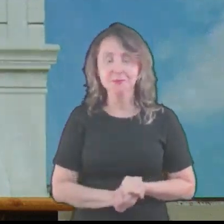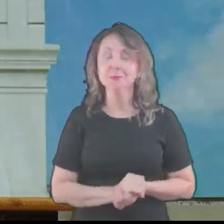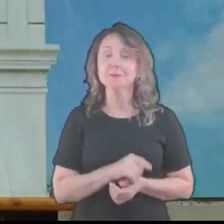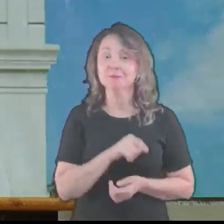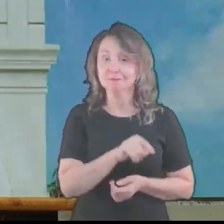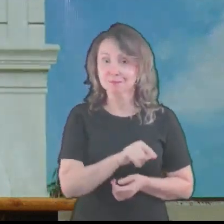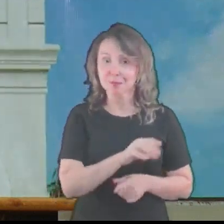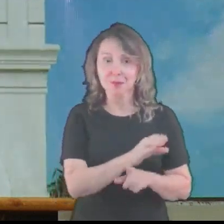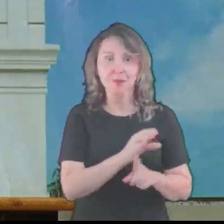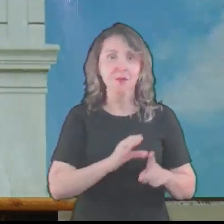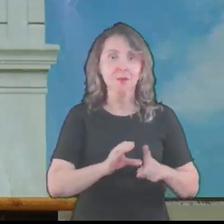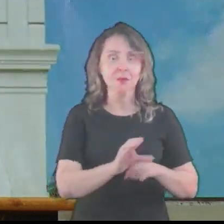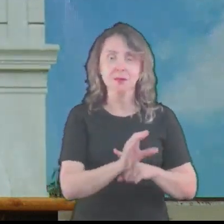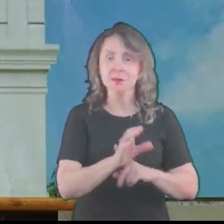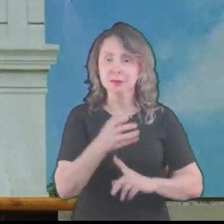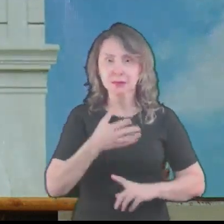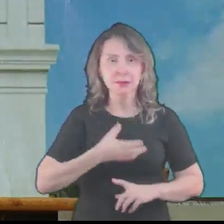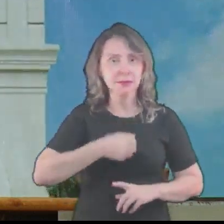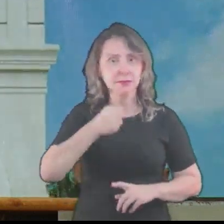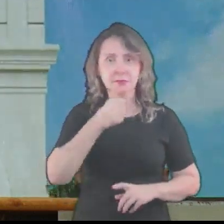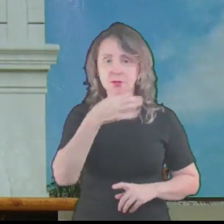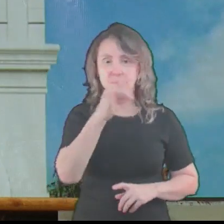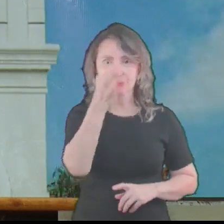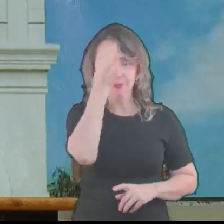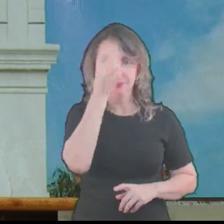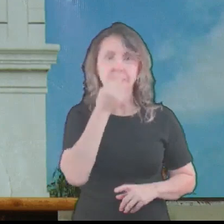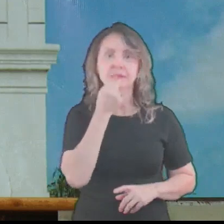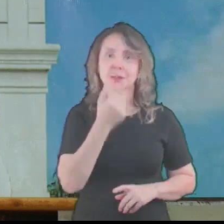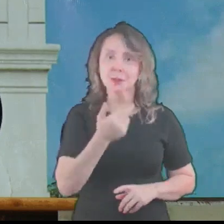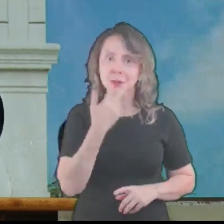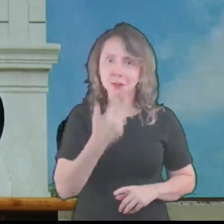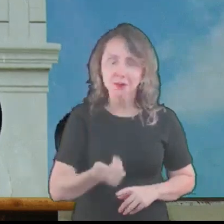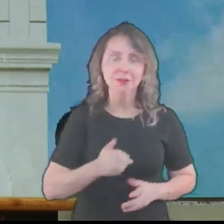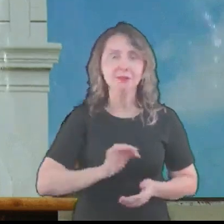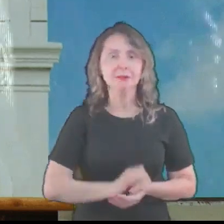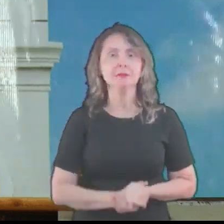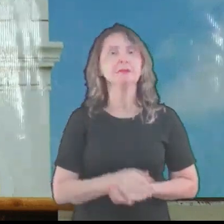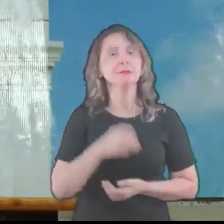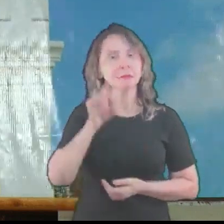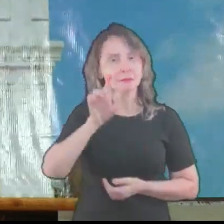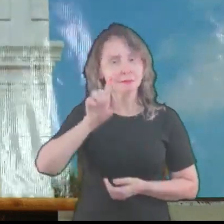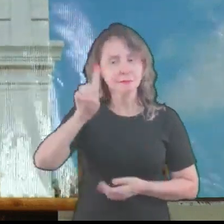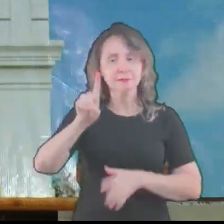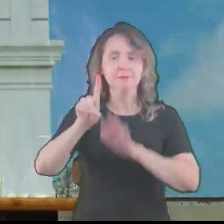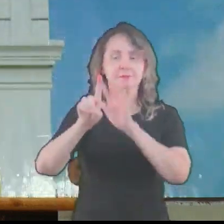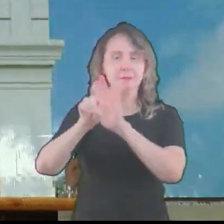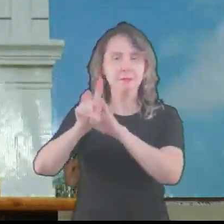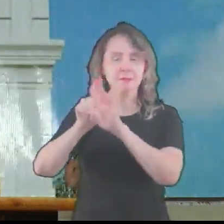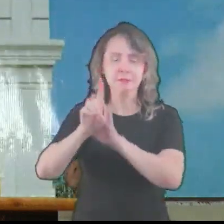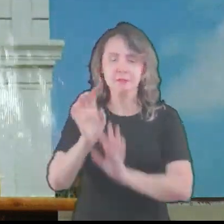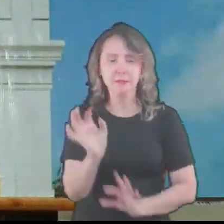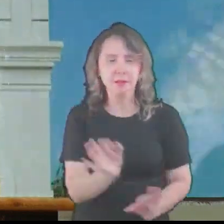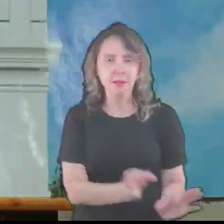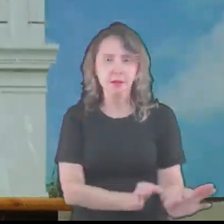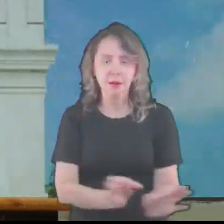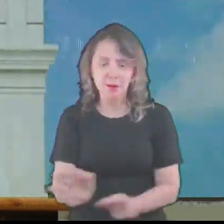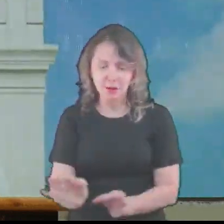Espírito Santo e com fogo. Então Deus está trabalhando de uma forma muito especial.